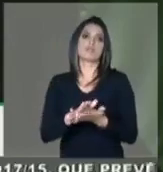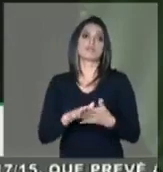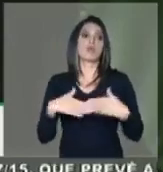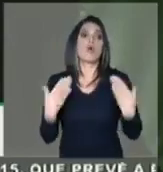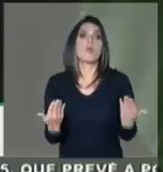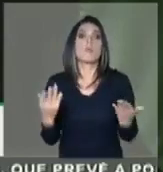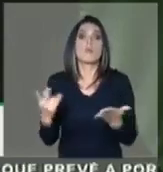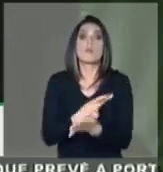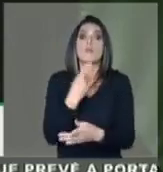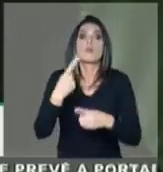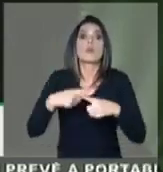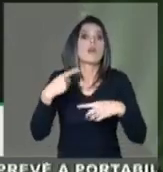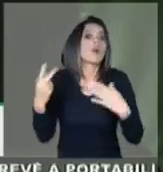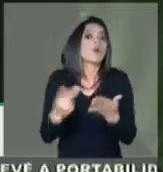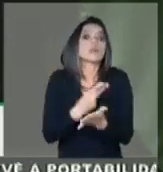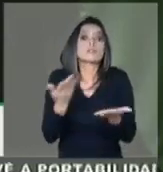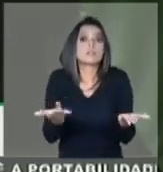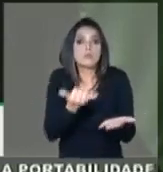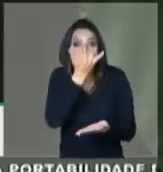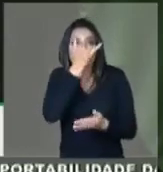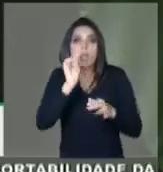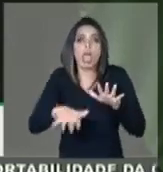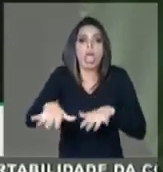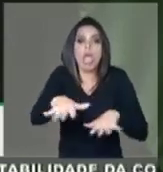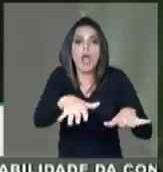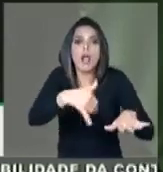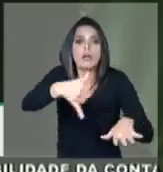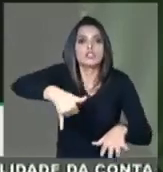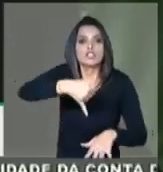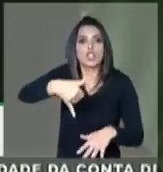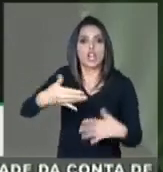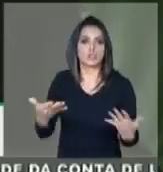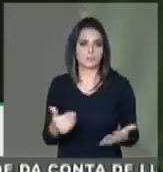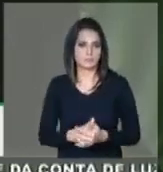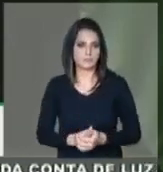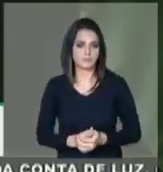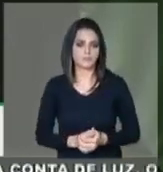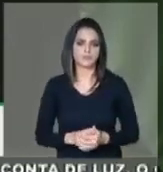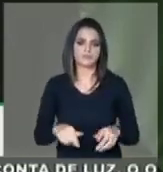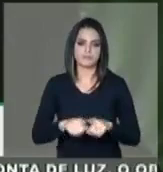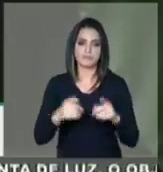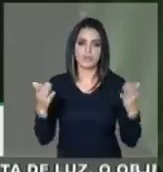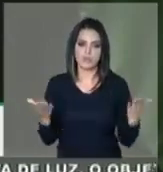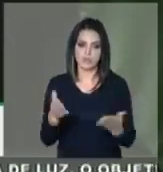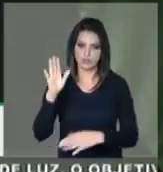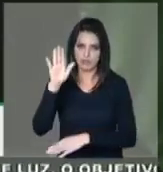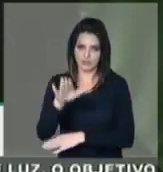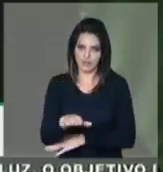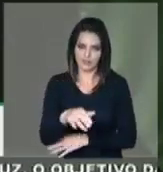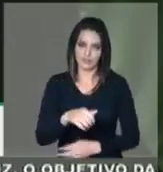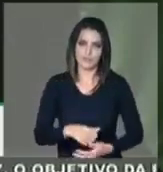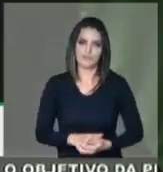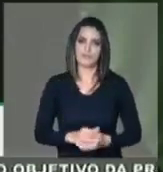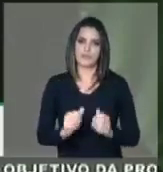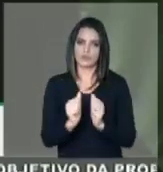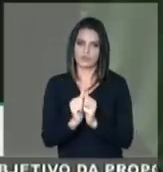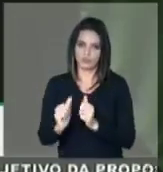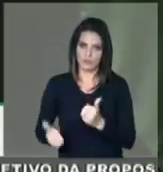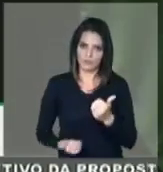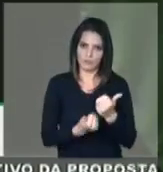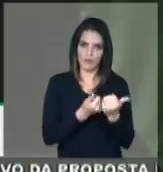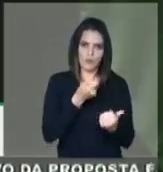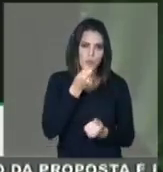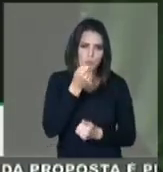foram adotadas pelo governo brasileiro. Protocolamos também, senhor presidente, na tarde de hoje, com o apoio de